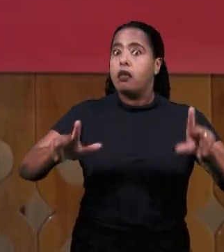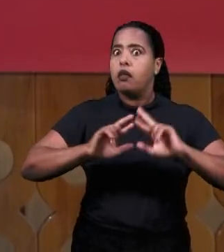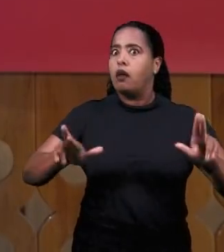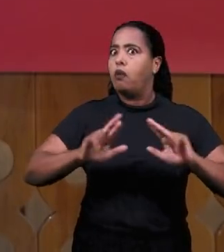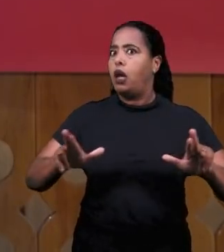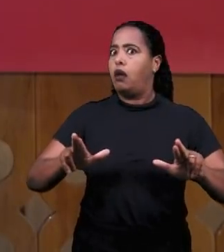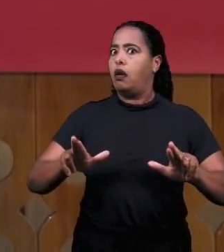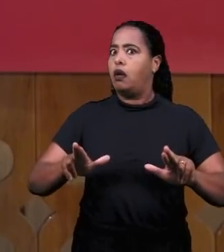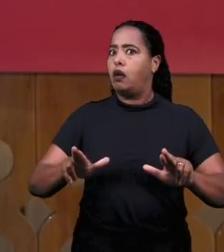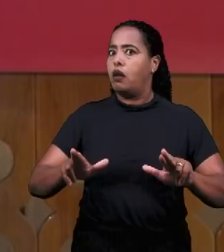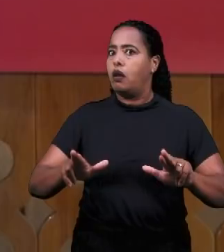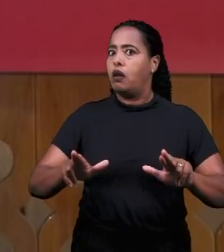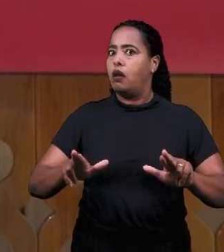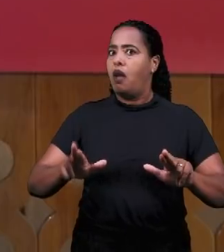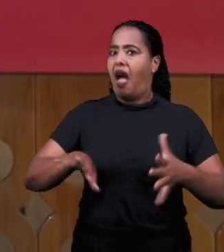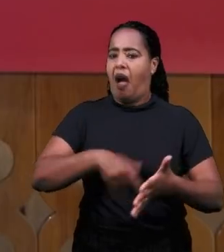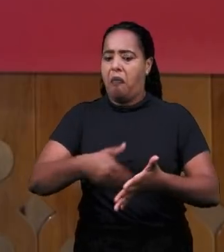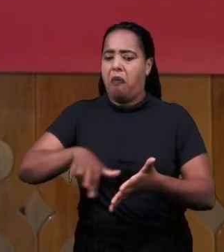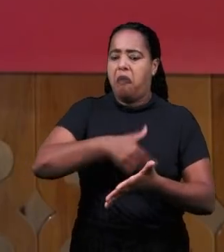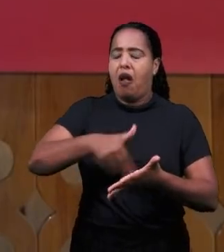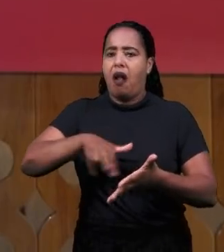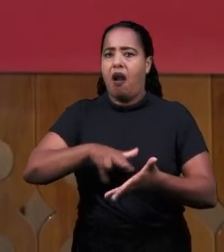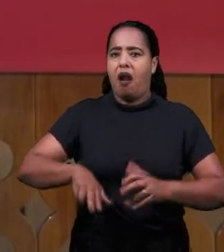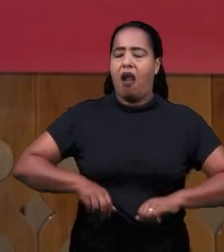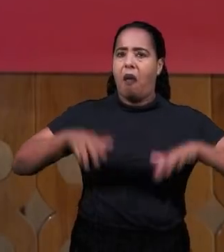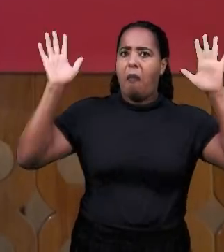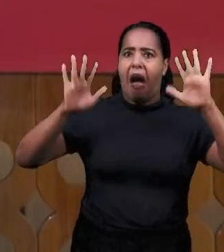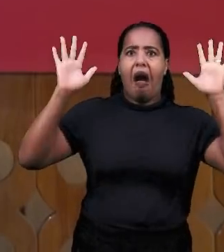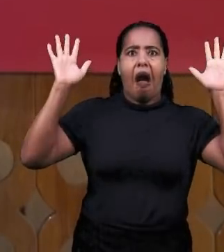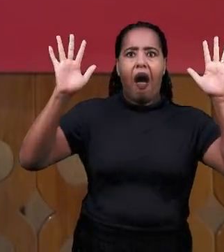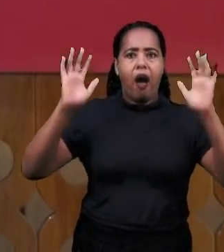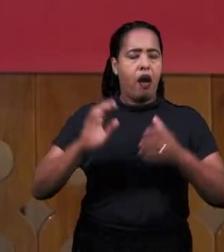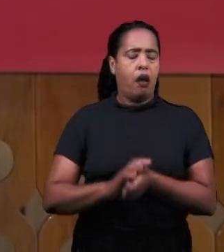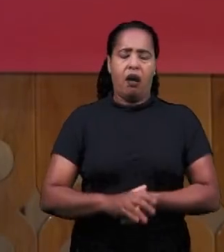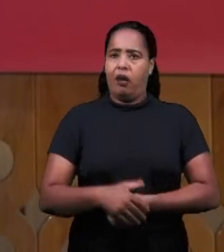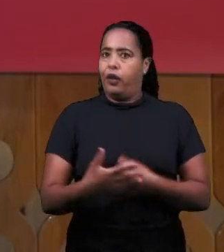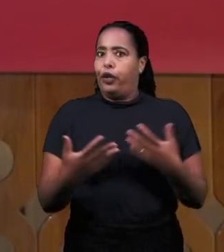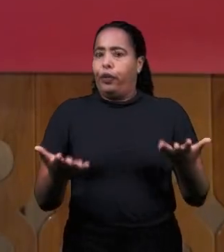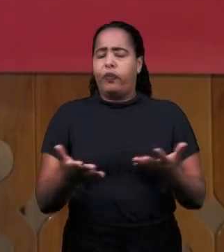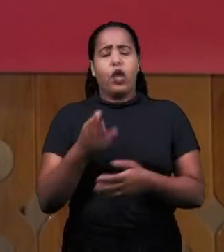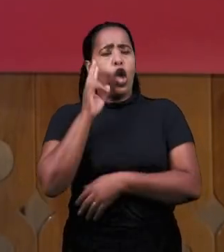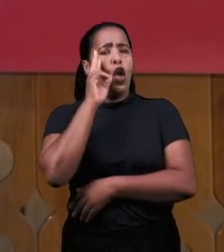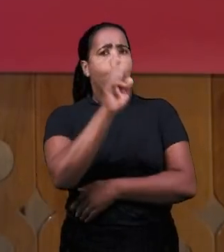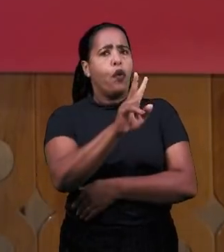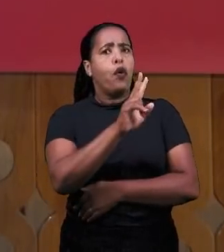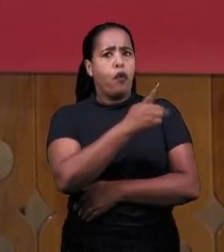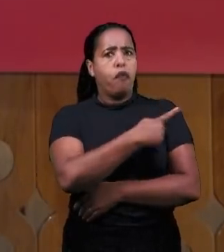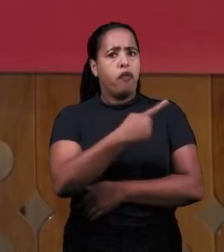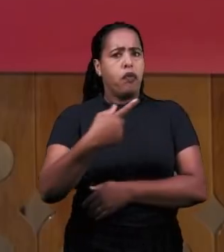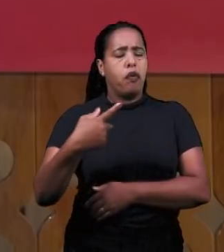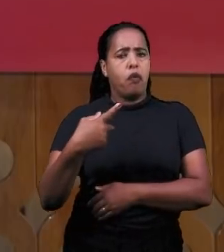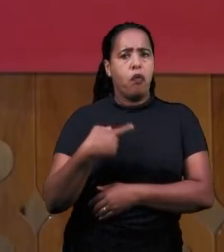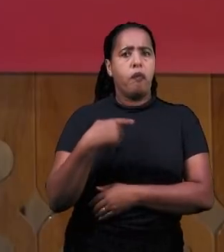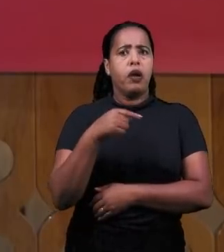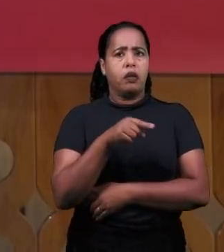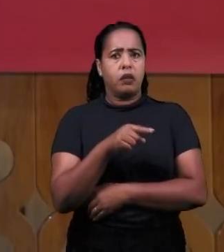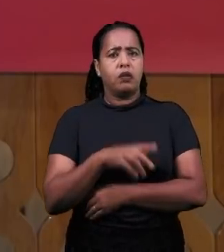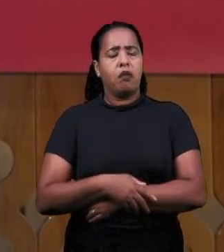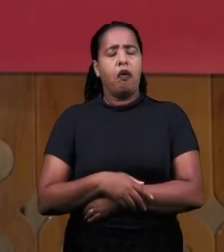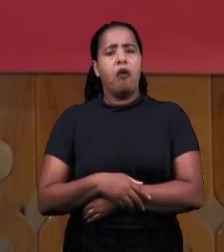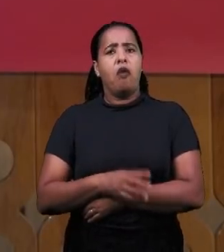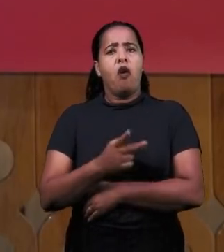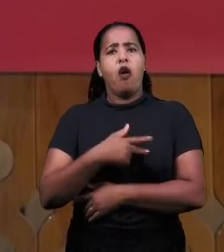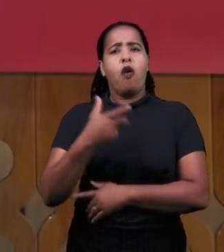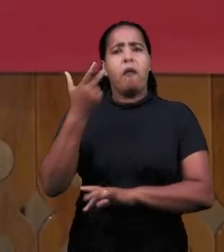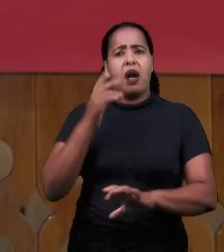de uma carne assanhada. Então eu vou dançar e tal. Eu vi esses dias um pastor, não tem nada contra, não conheço e tal, mas ele